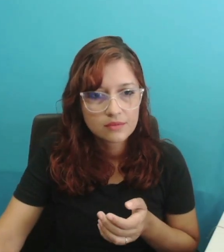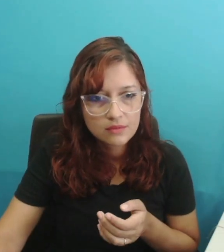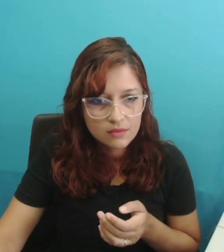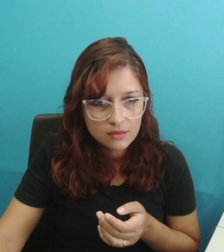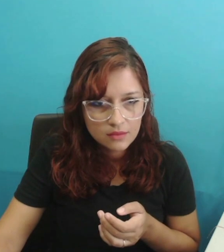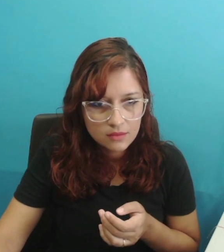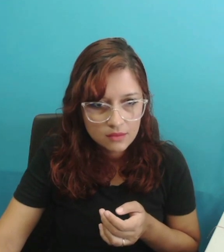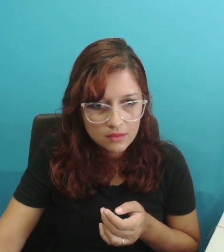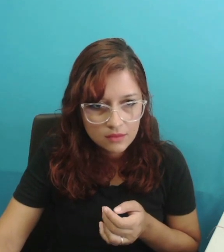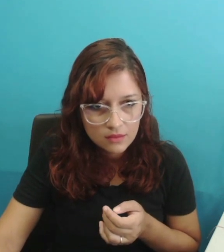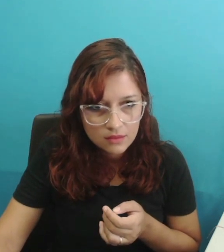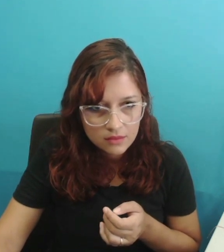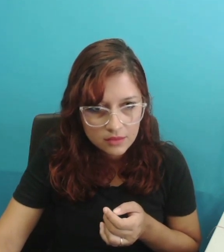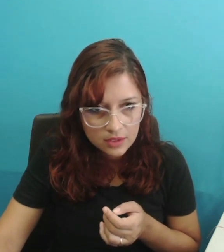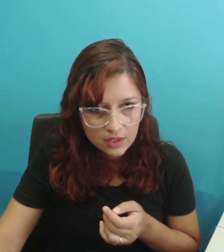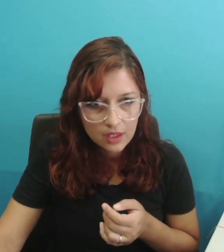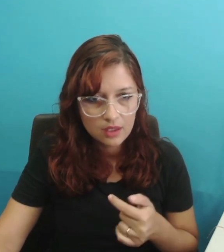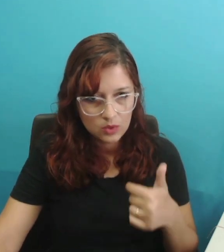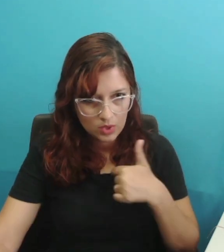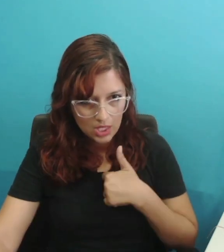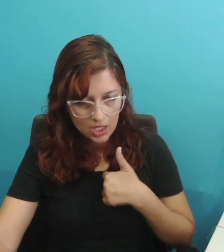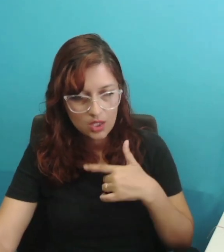Aí no presente, ó.